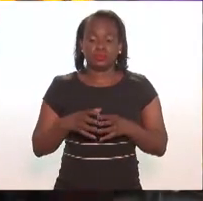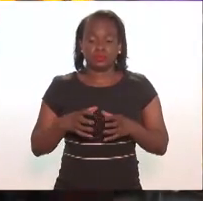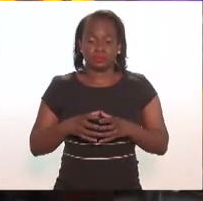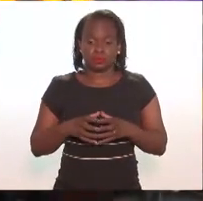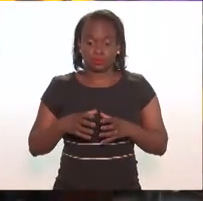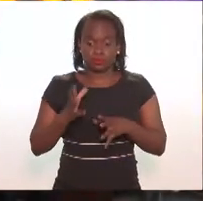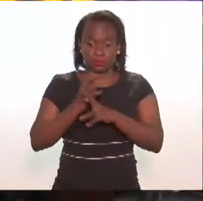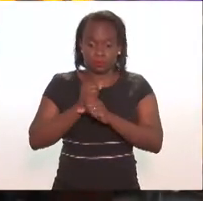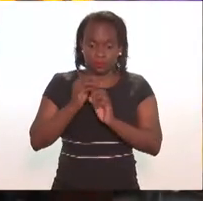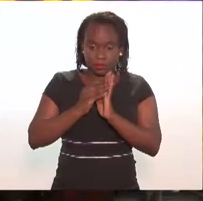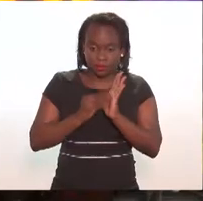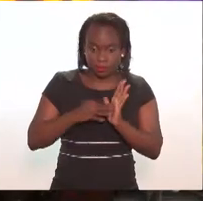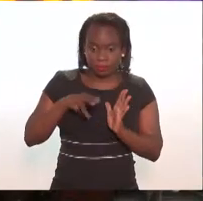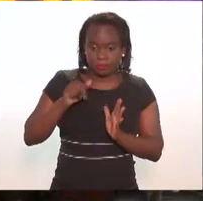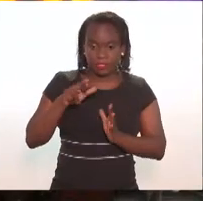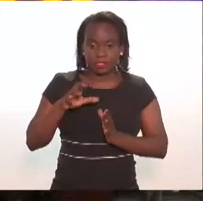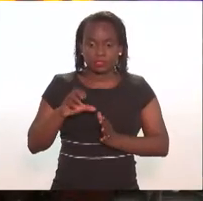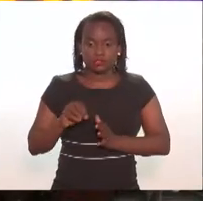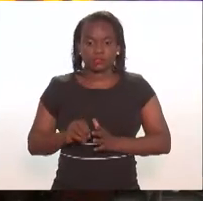de Orçamento, deputado Márcio.